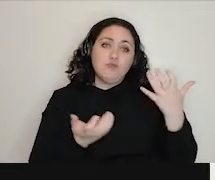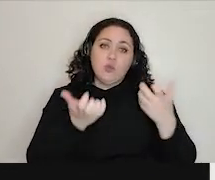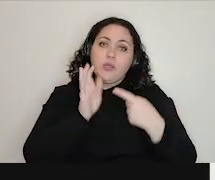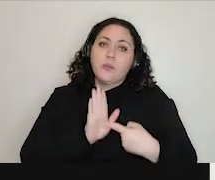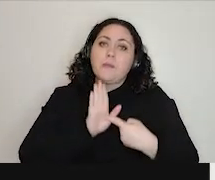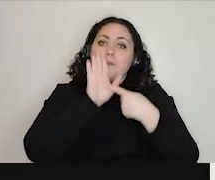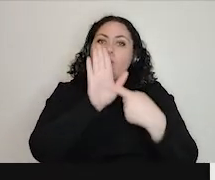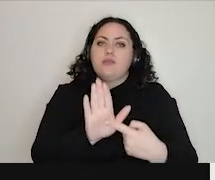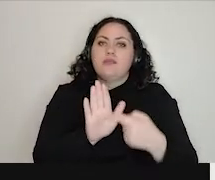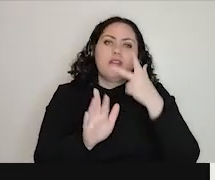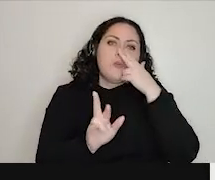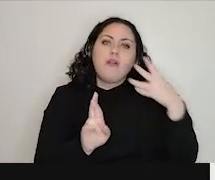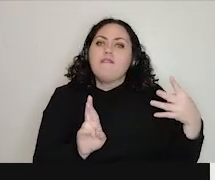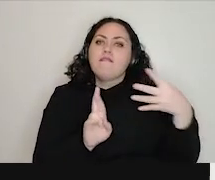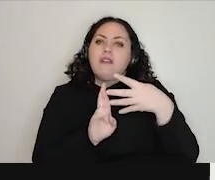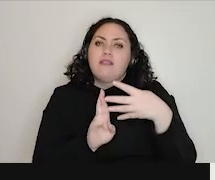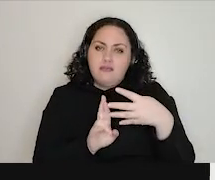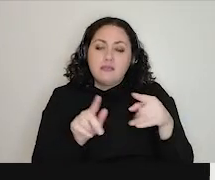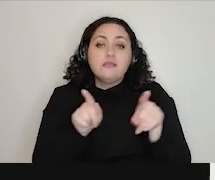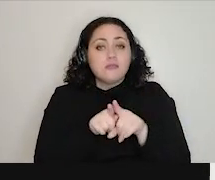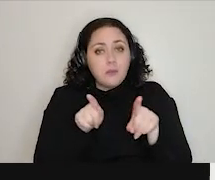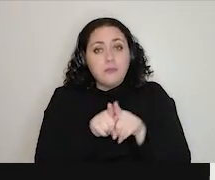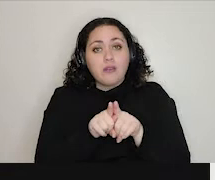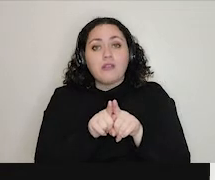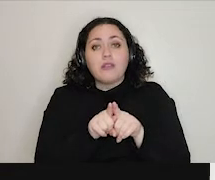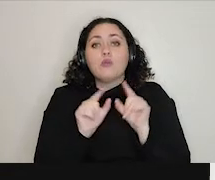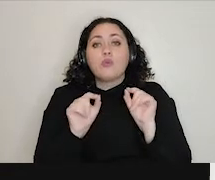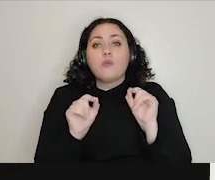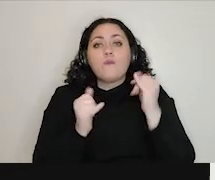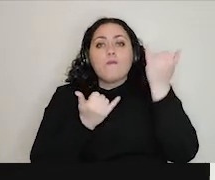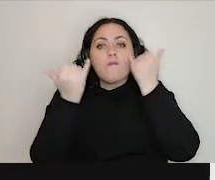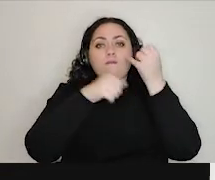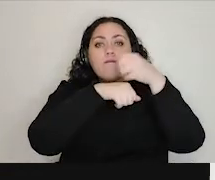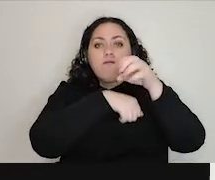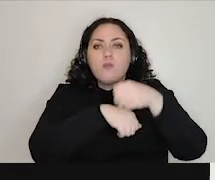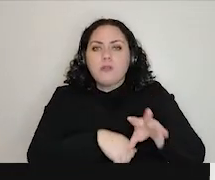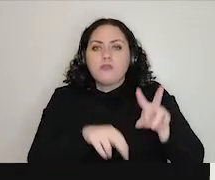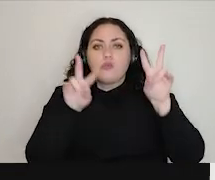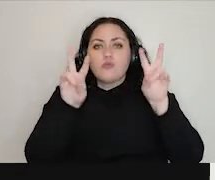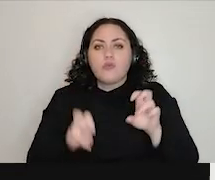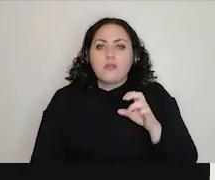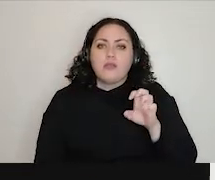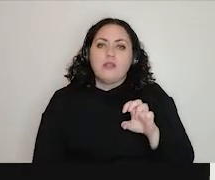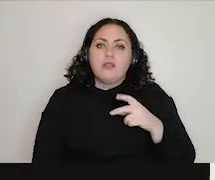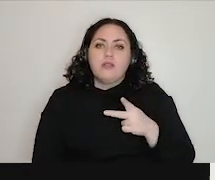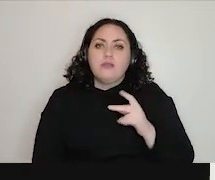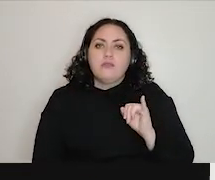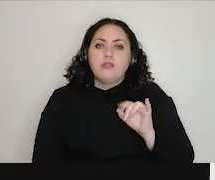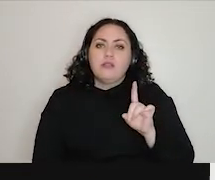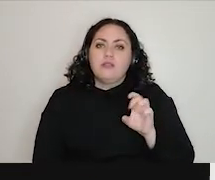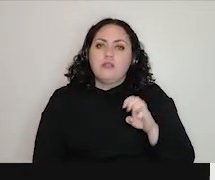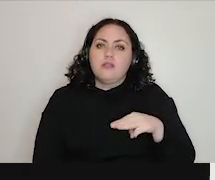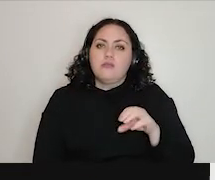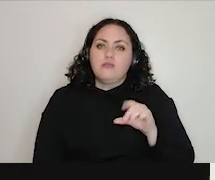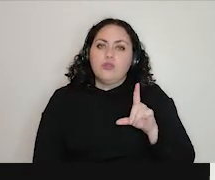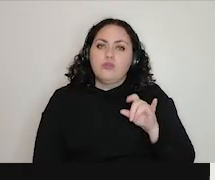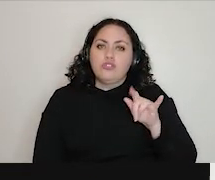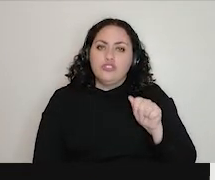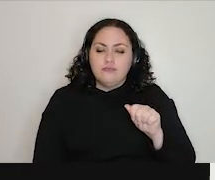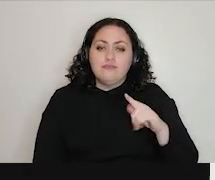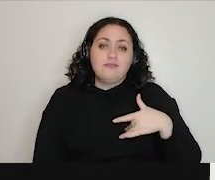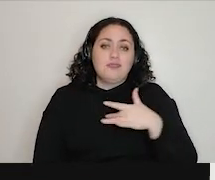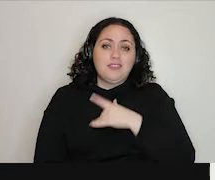quis trazer como uma referência e também como uma fonte de informações epidemiológicas acerca da saúde mental da